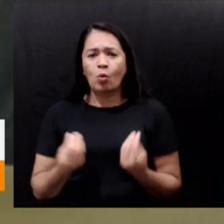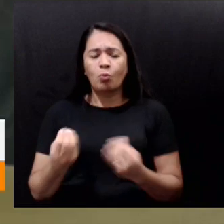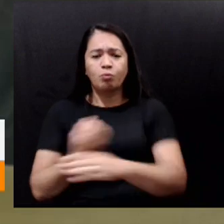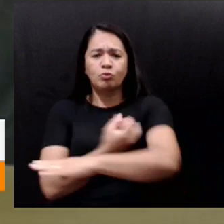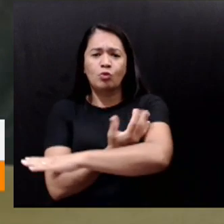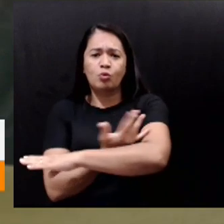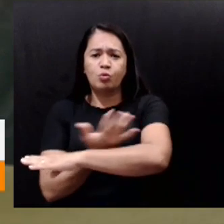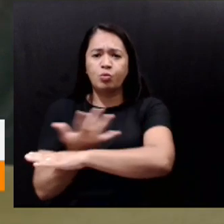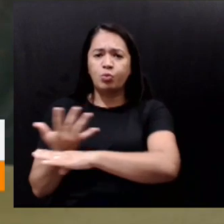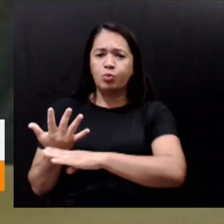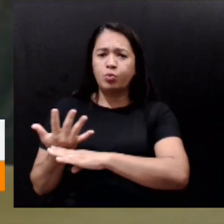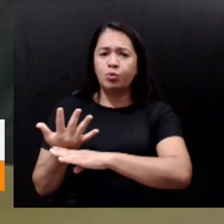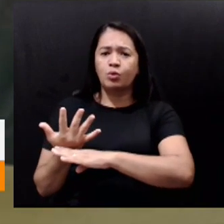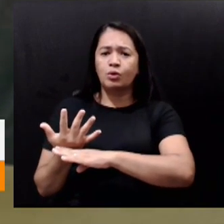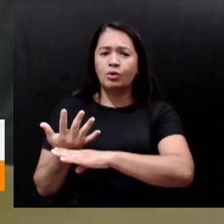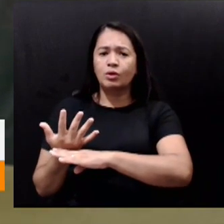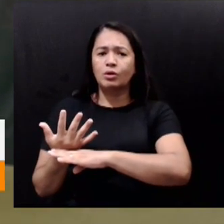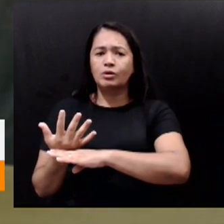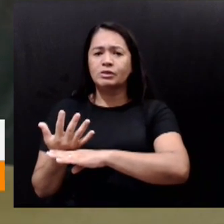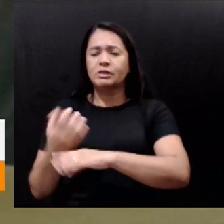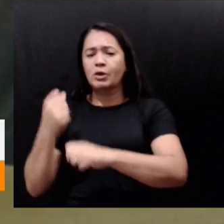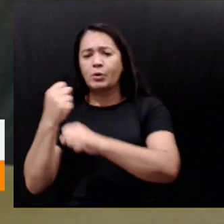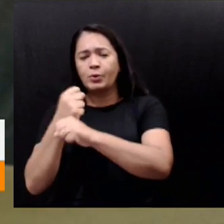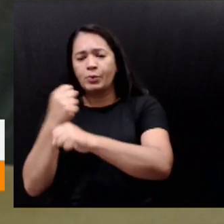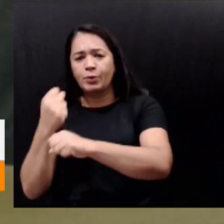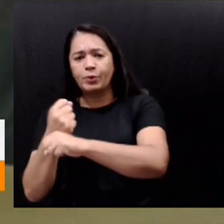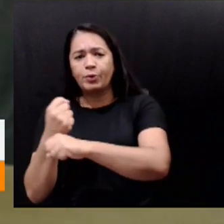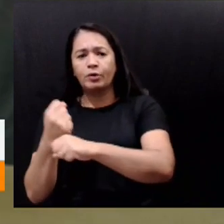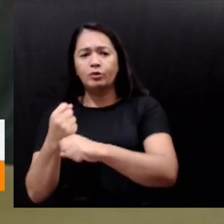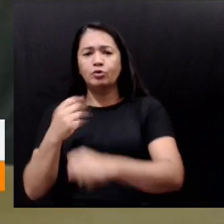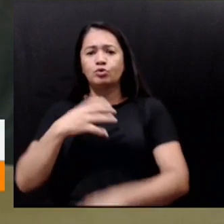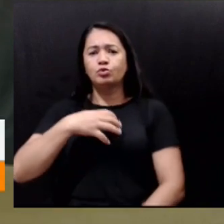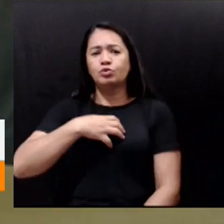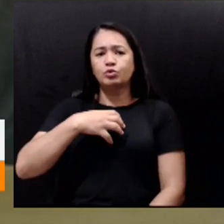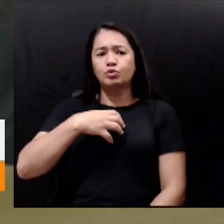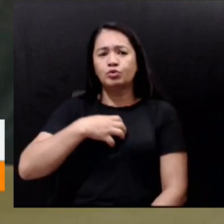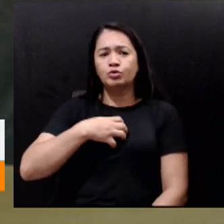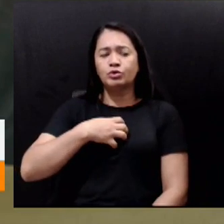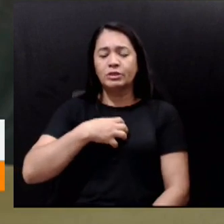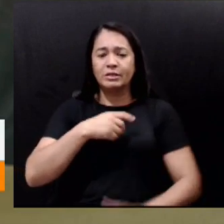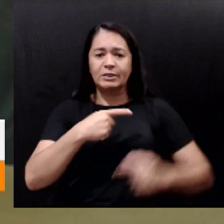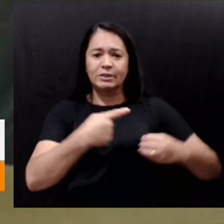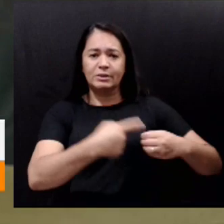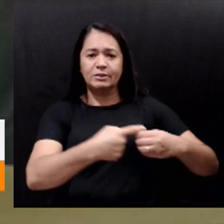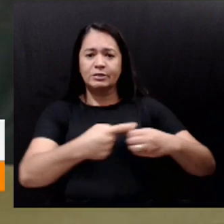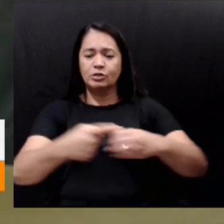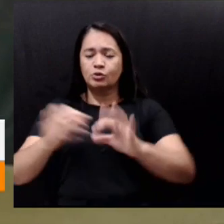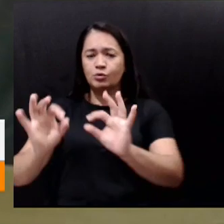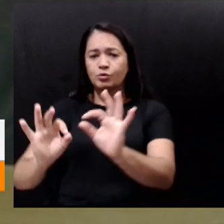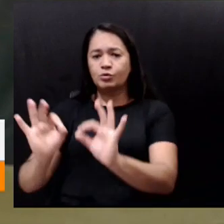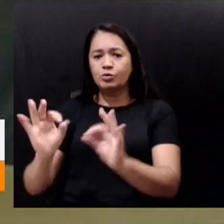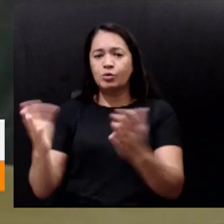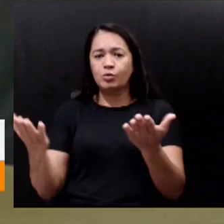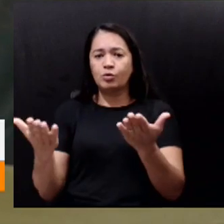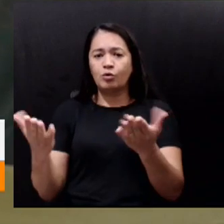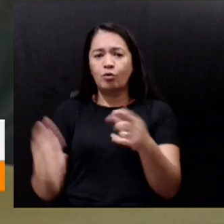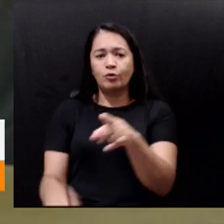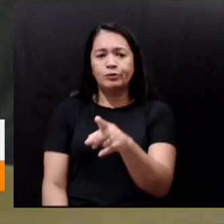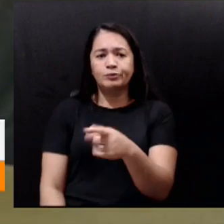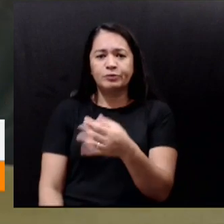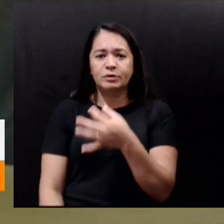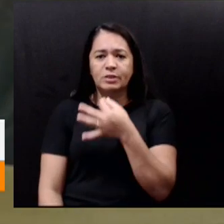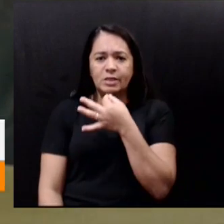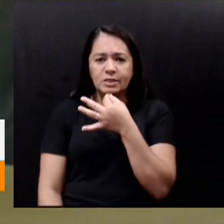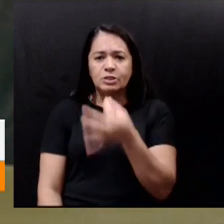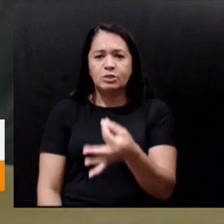das construções, da forma com que as cidades estão sendo planejadas hoje, você acredita como... o